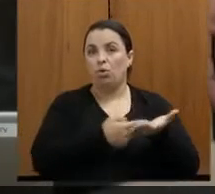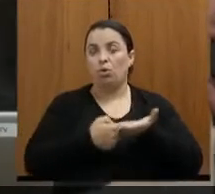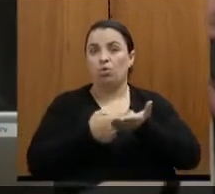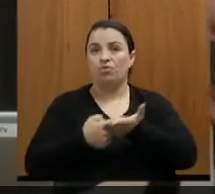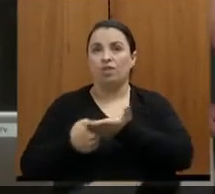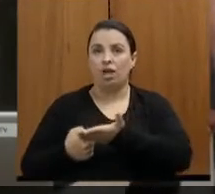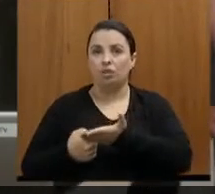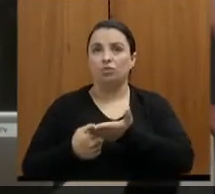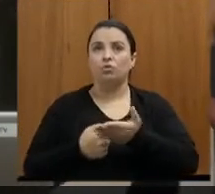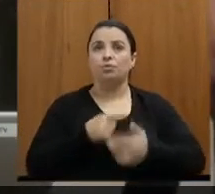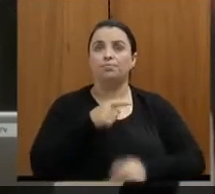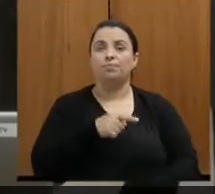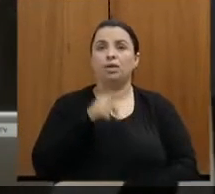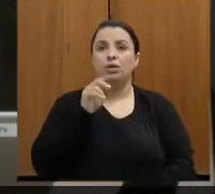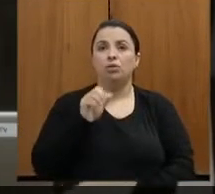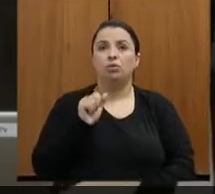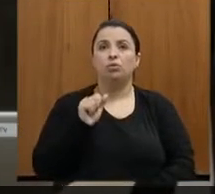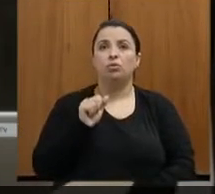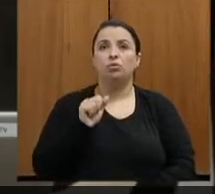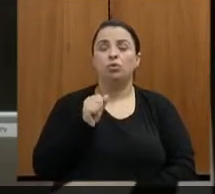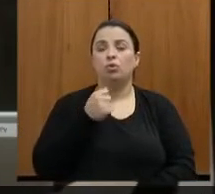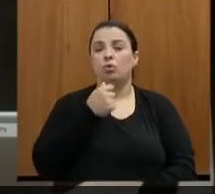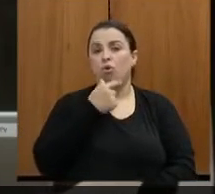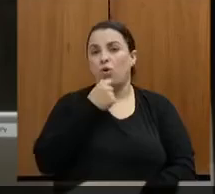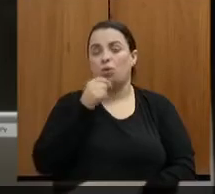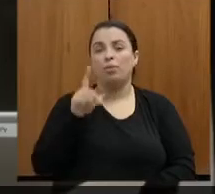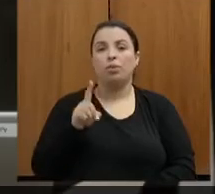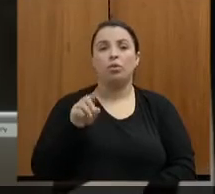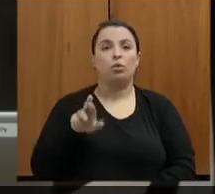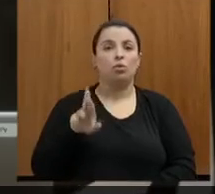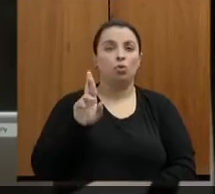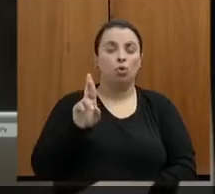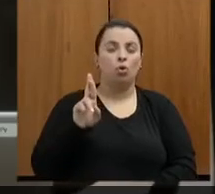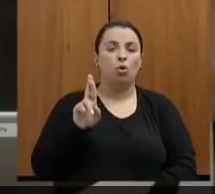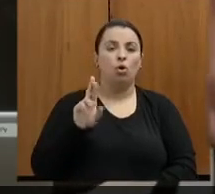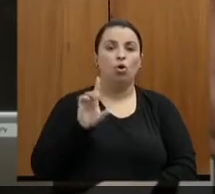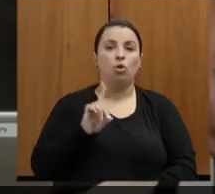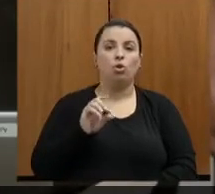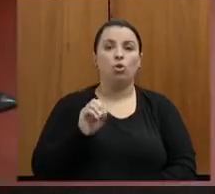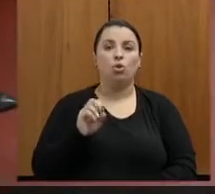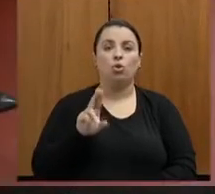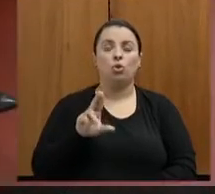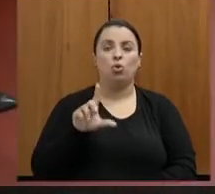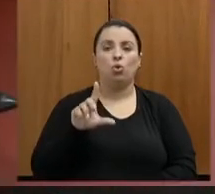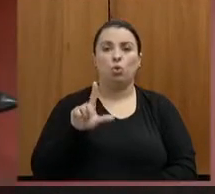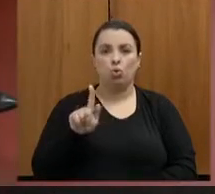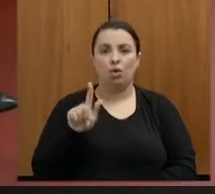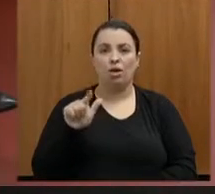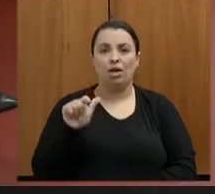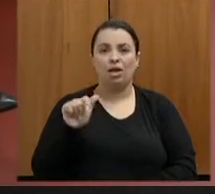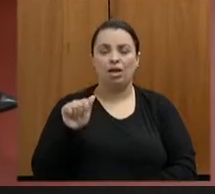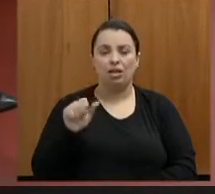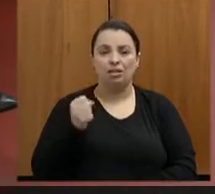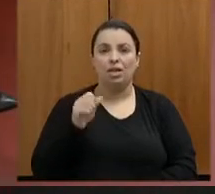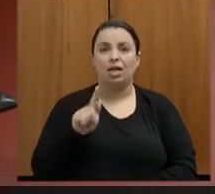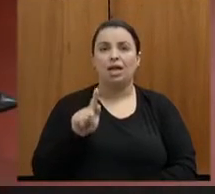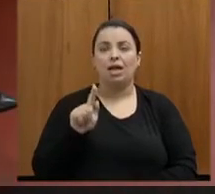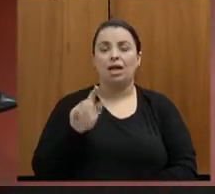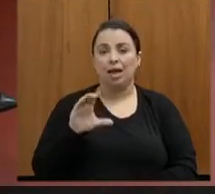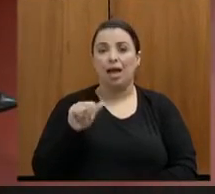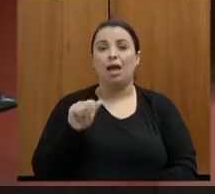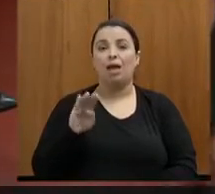Convido o senhor doutor Douglas Cabido, subsecretário de Desenvolvimento